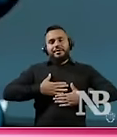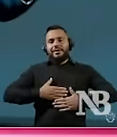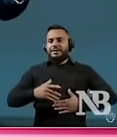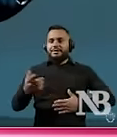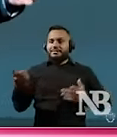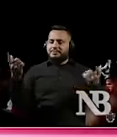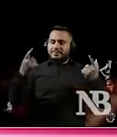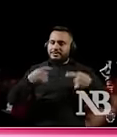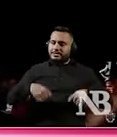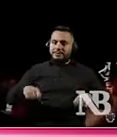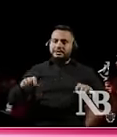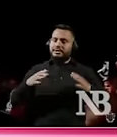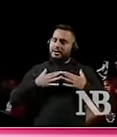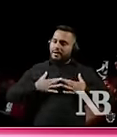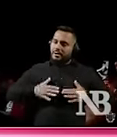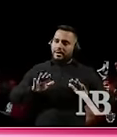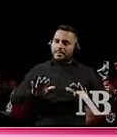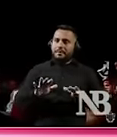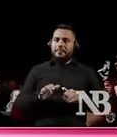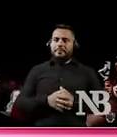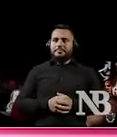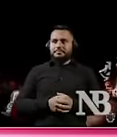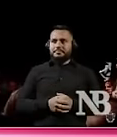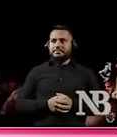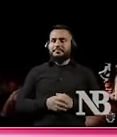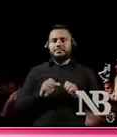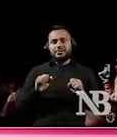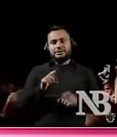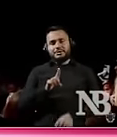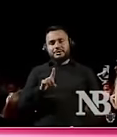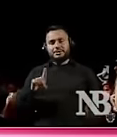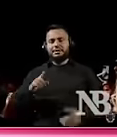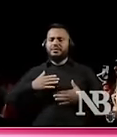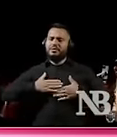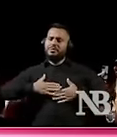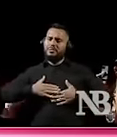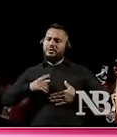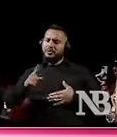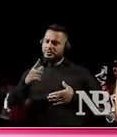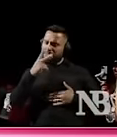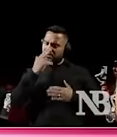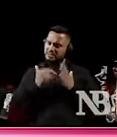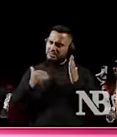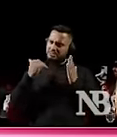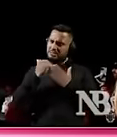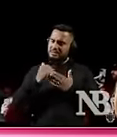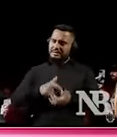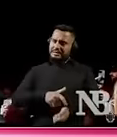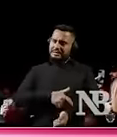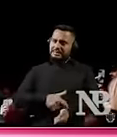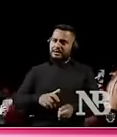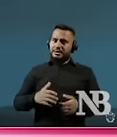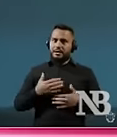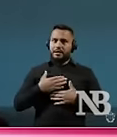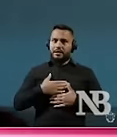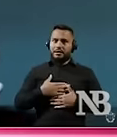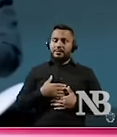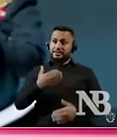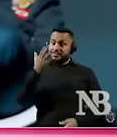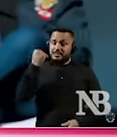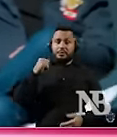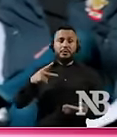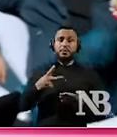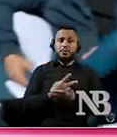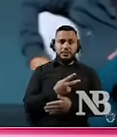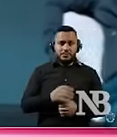sabe, seja moderado, né? Seja direita limpinha. Você é muito extremista, João Batista. Sabe o que